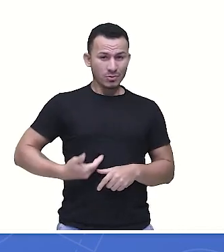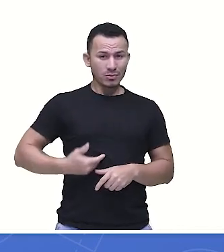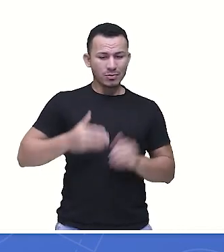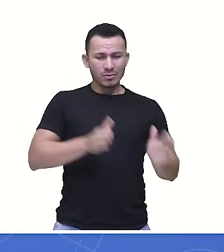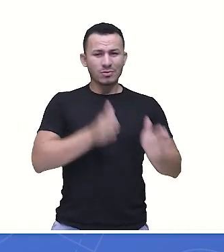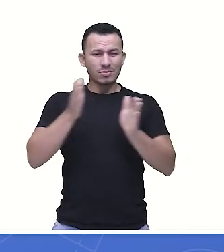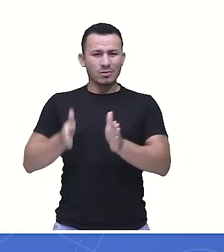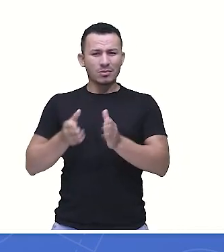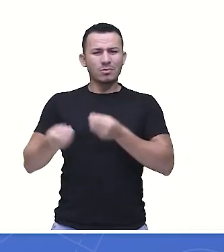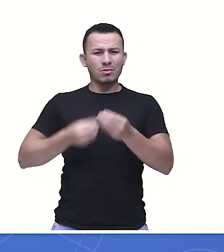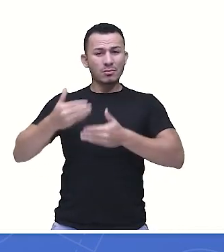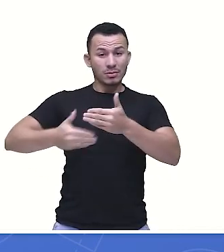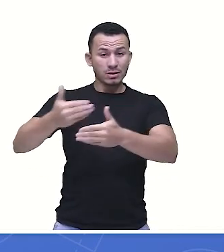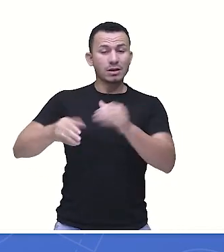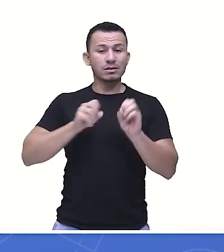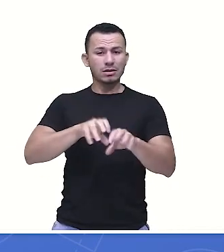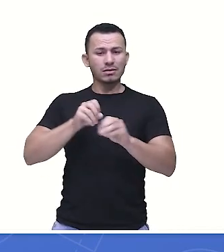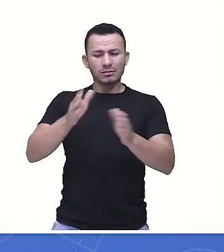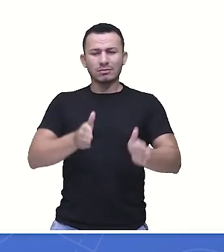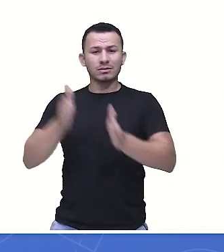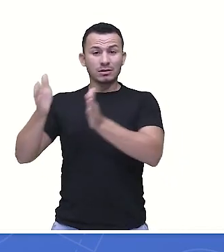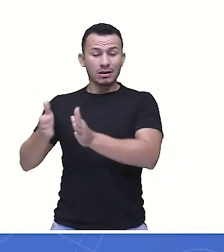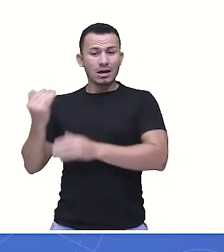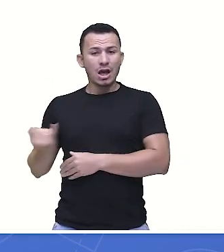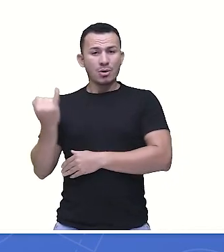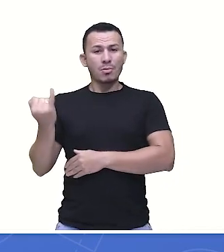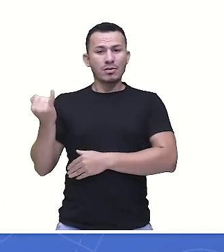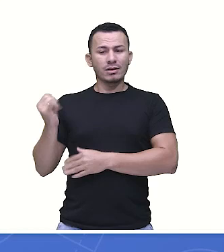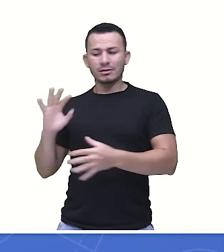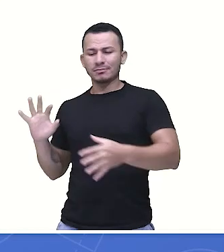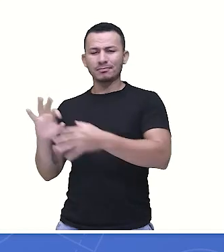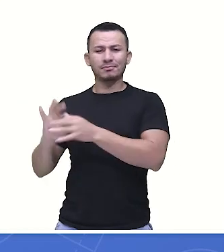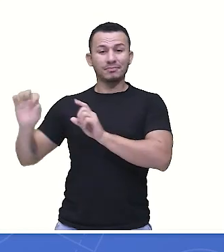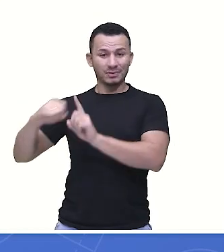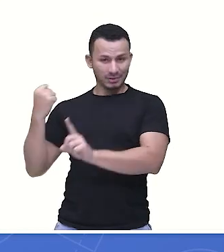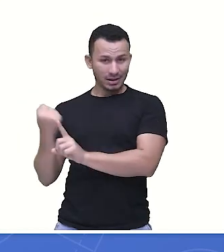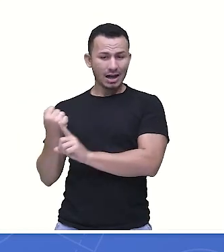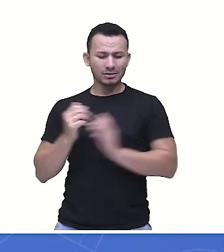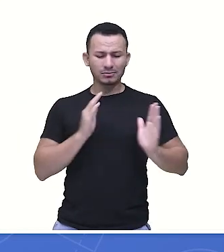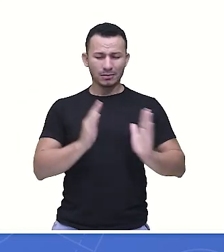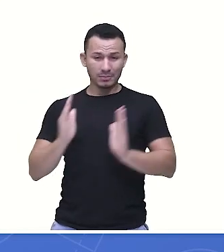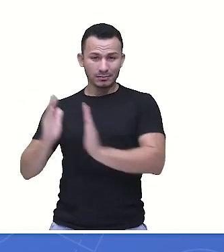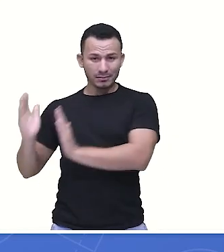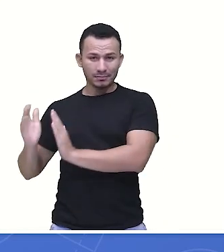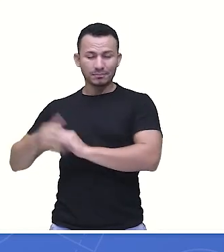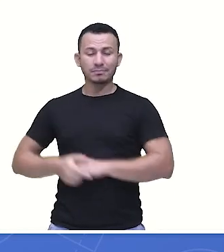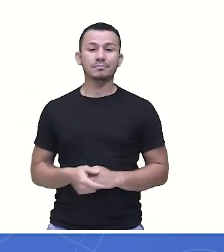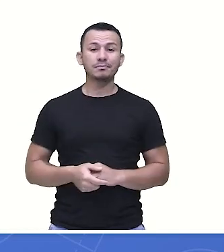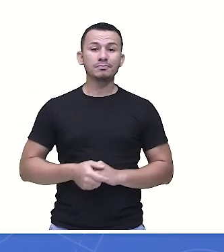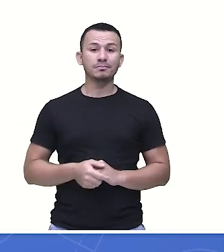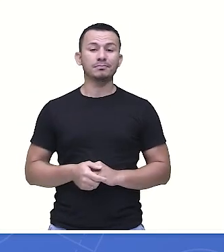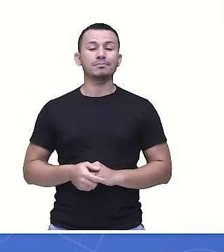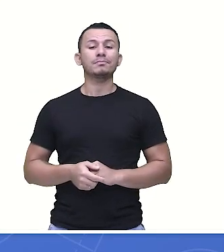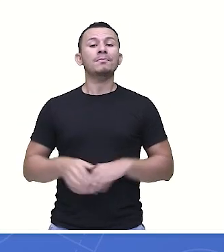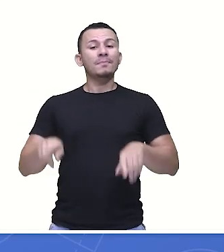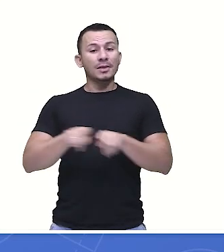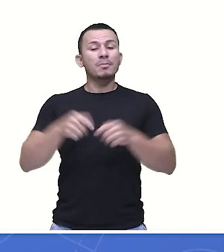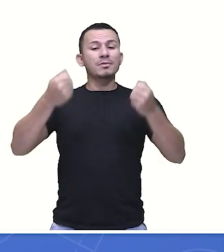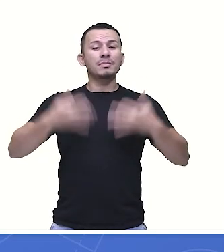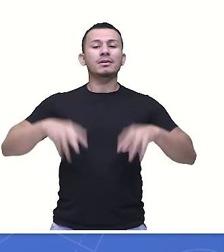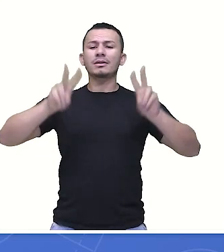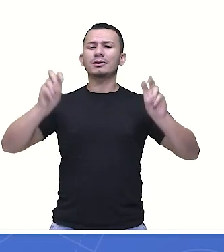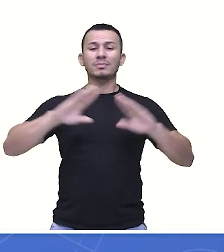processo da educação, como ela se dá, a importância que ela tem na sociedade, tá bom? E aí nós vamos falar então da origem da escola,